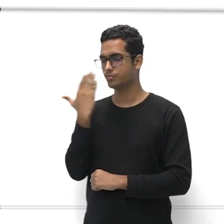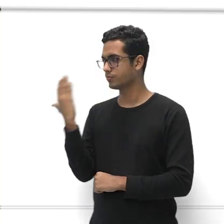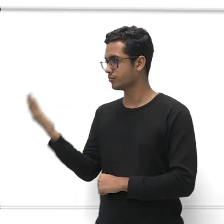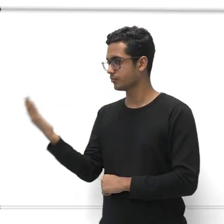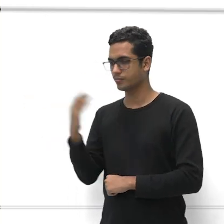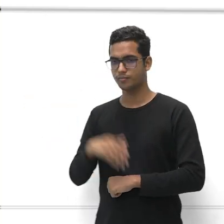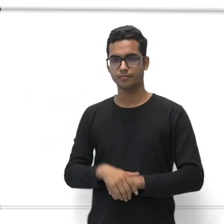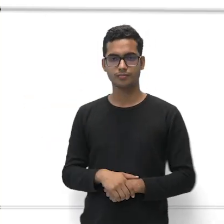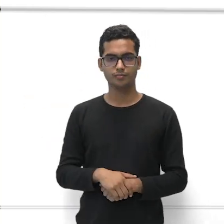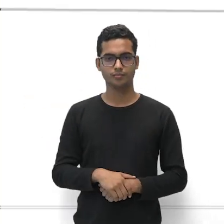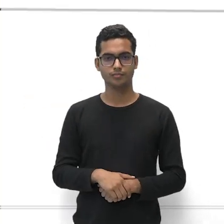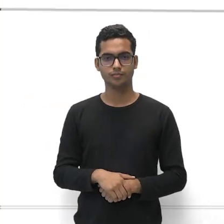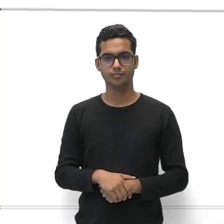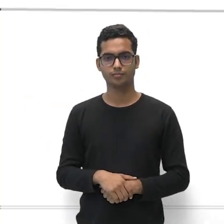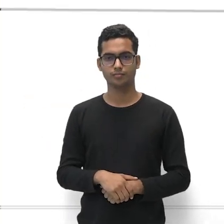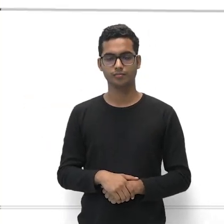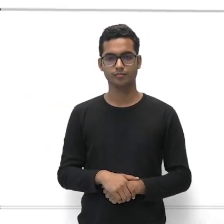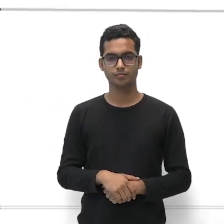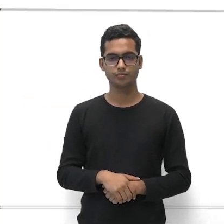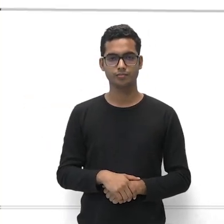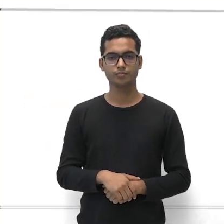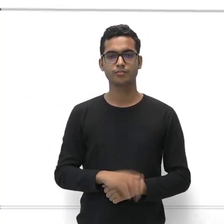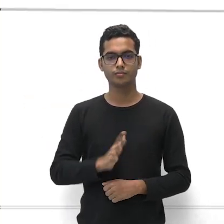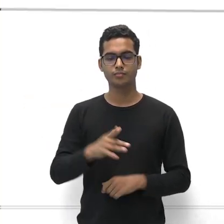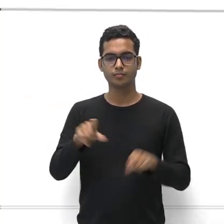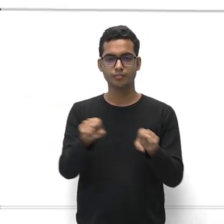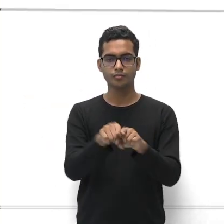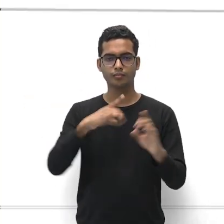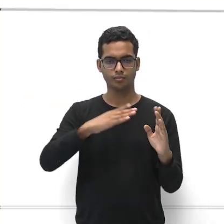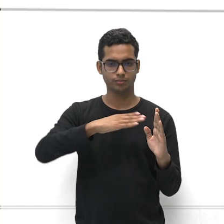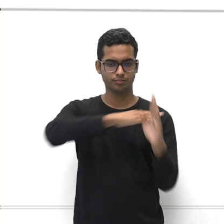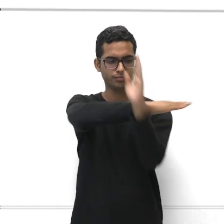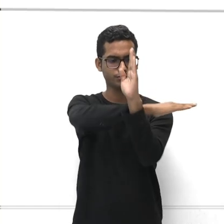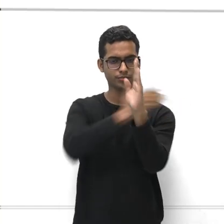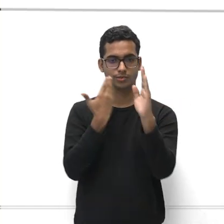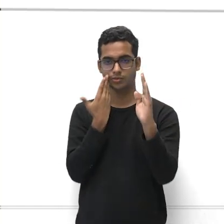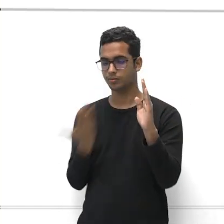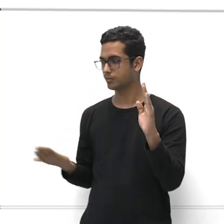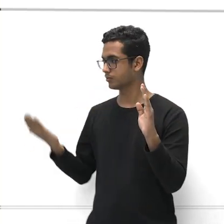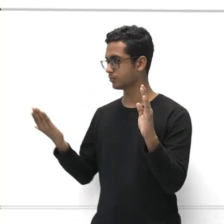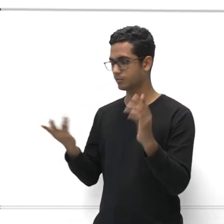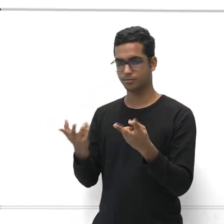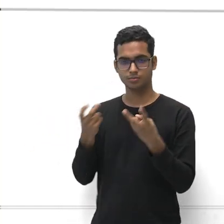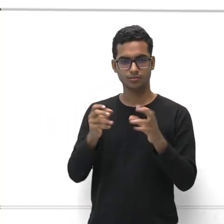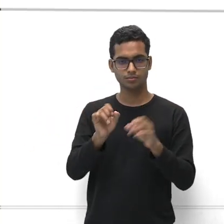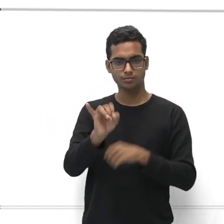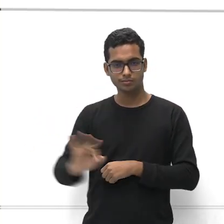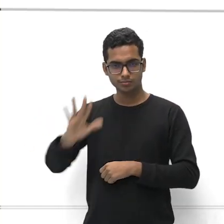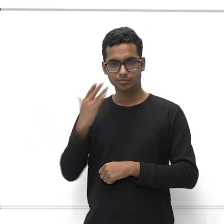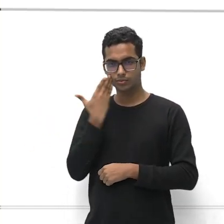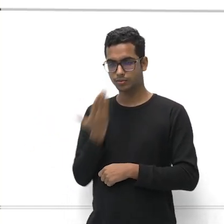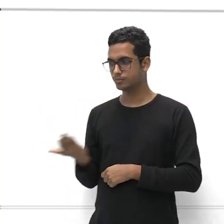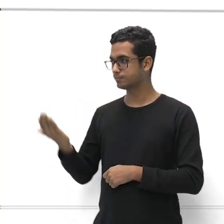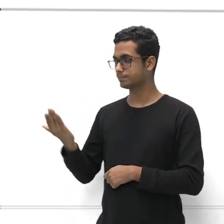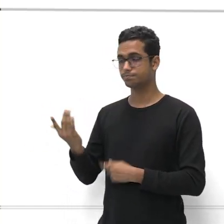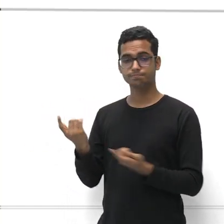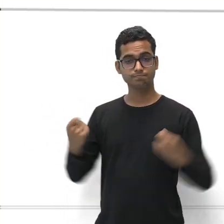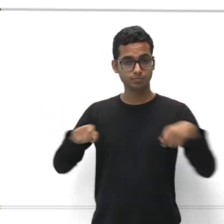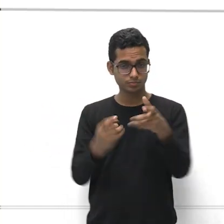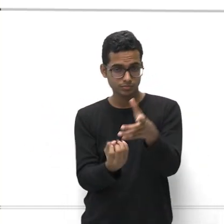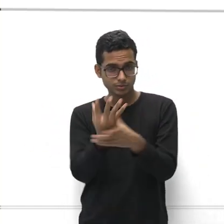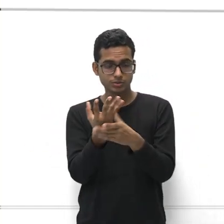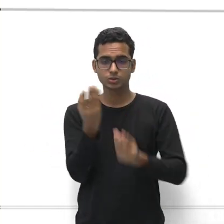aqui a reta, Vamos passar uma reta perpendicular. Essa reta perpendicular aqui também nós podemos fazer com o auxílio